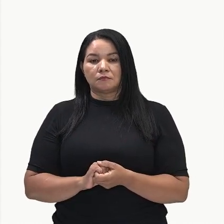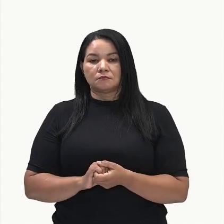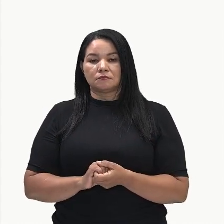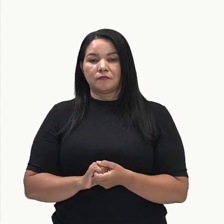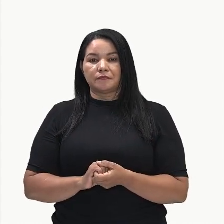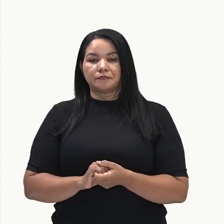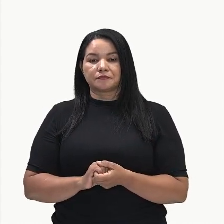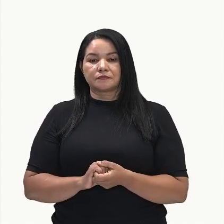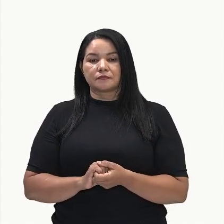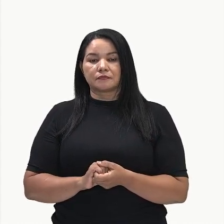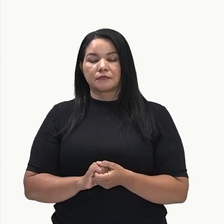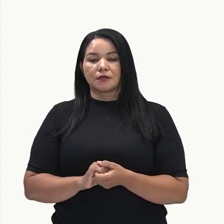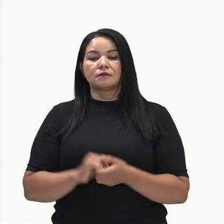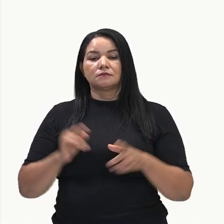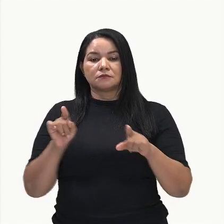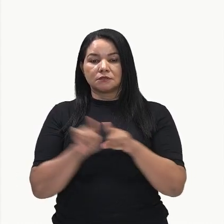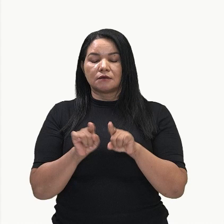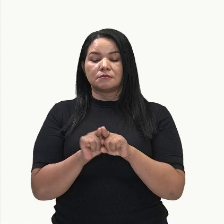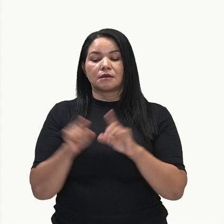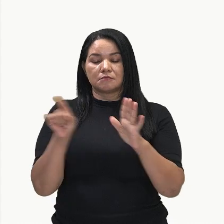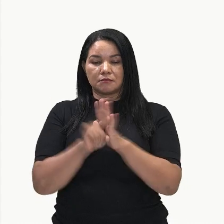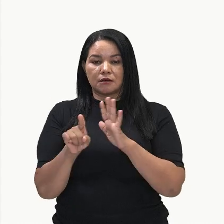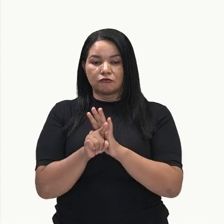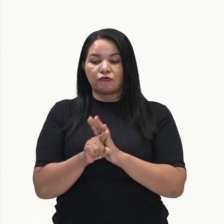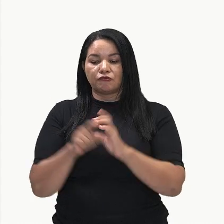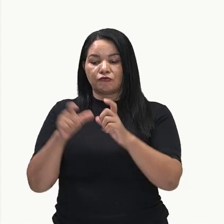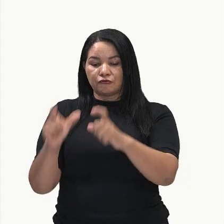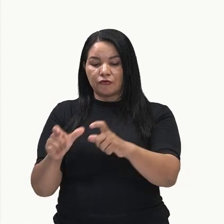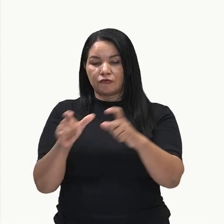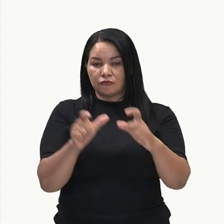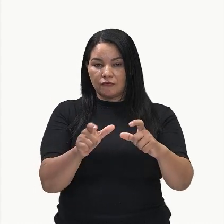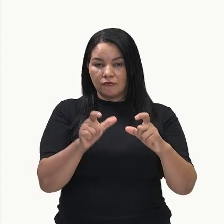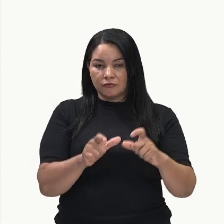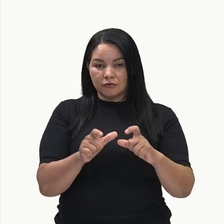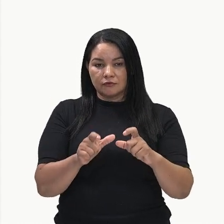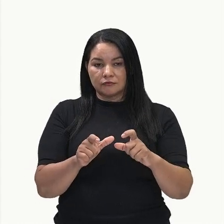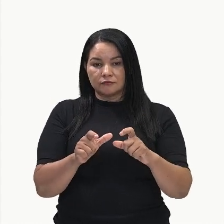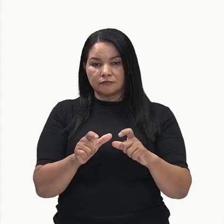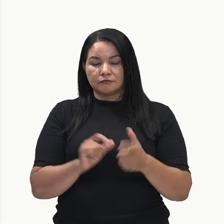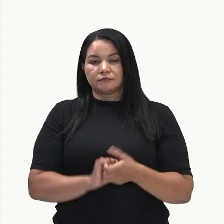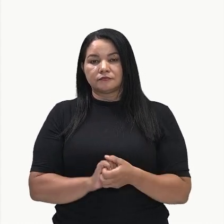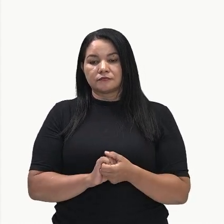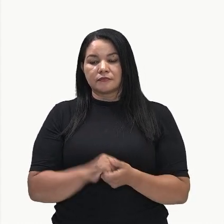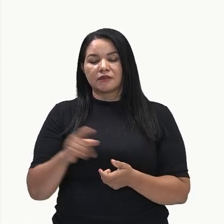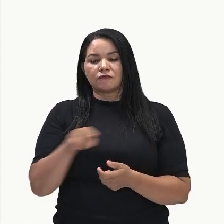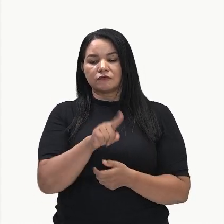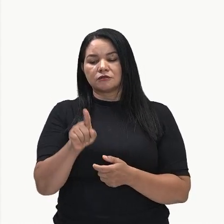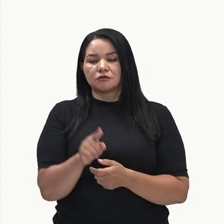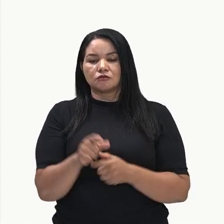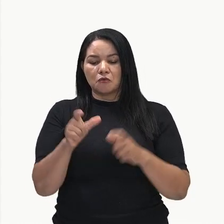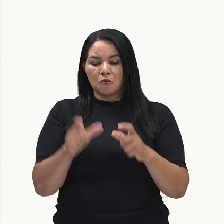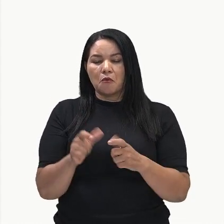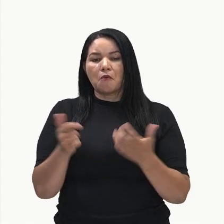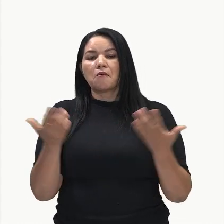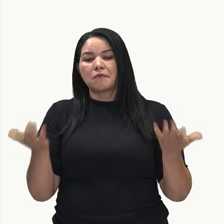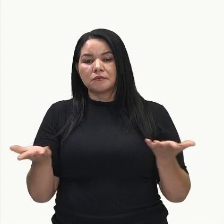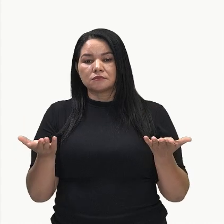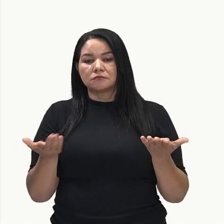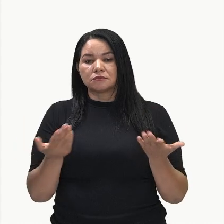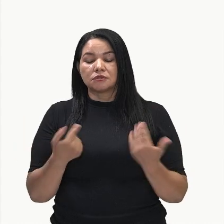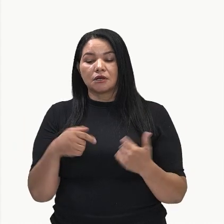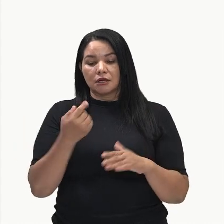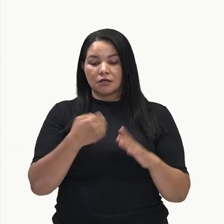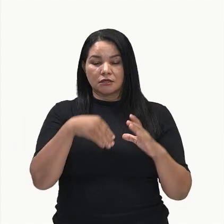ustedes? Também um local fixo. Onde estão ustedes? Nós estamos aqui dentro da